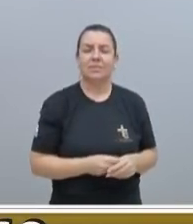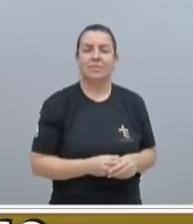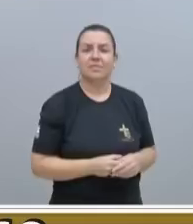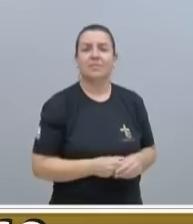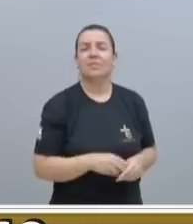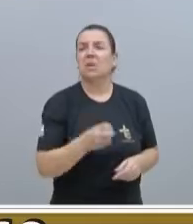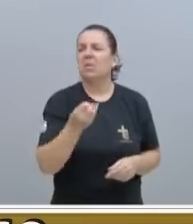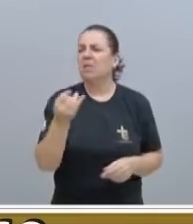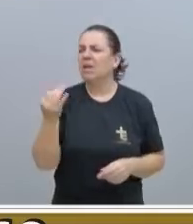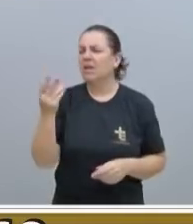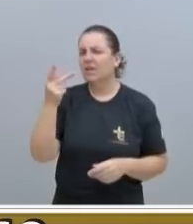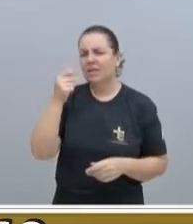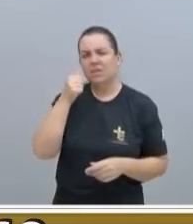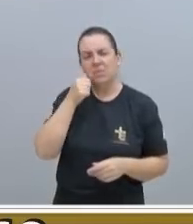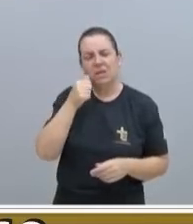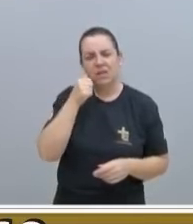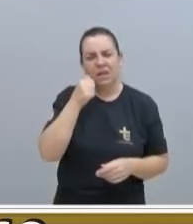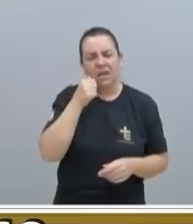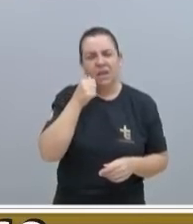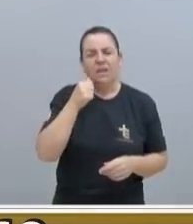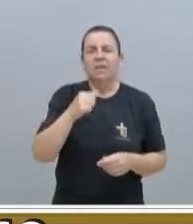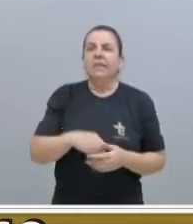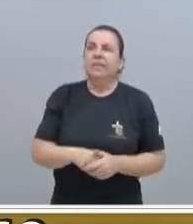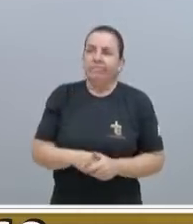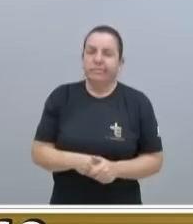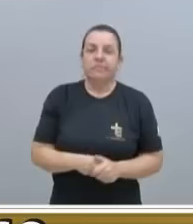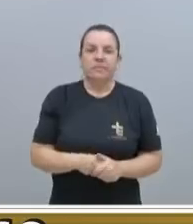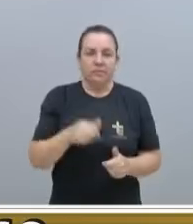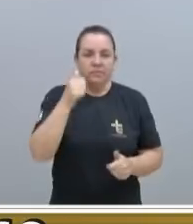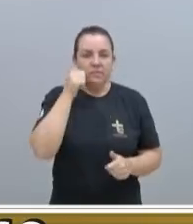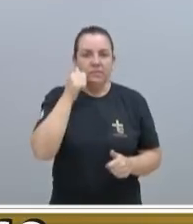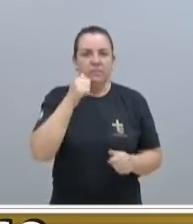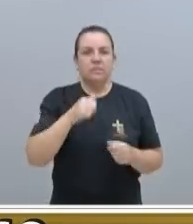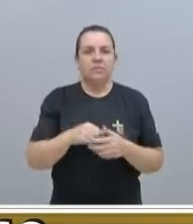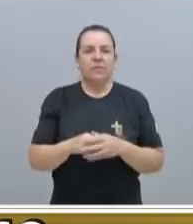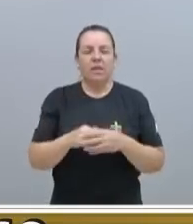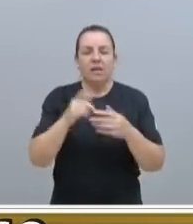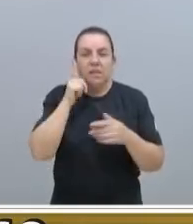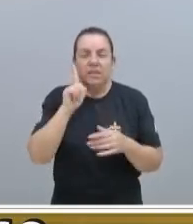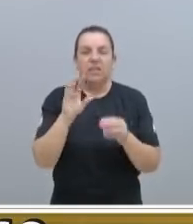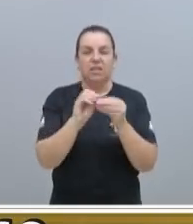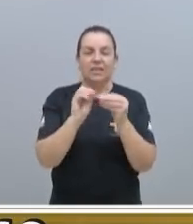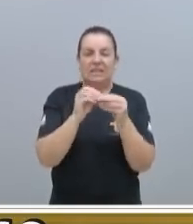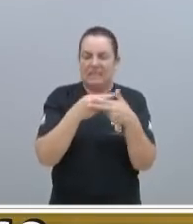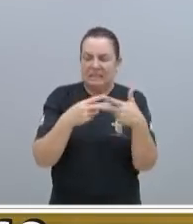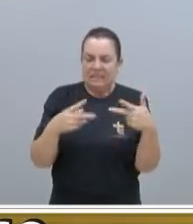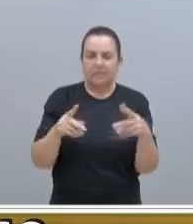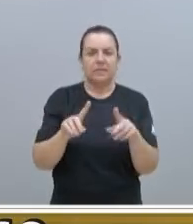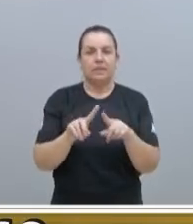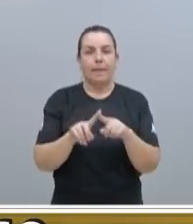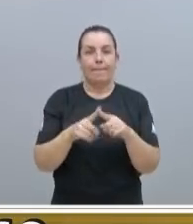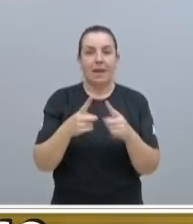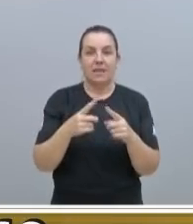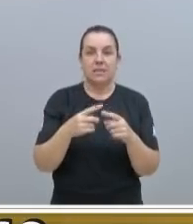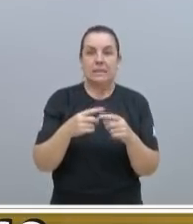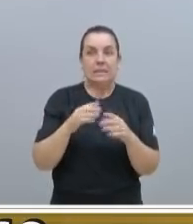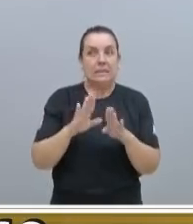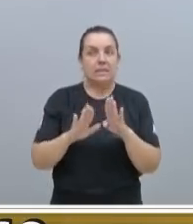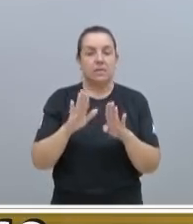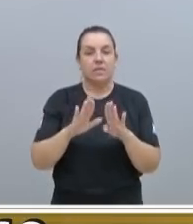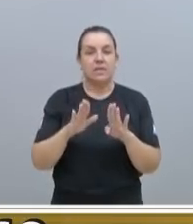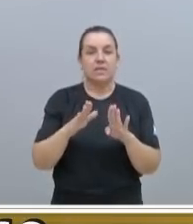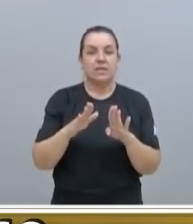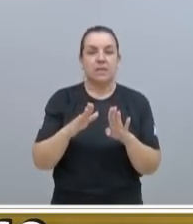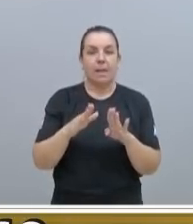são heróicos assim deveriam ser santas a santidade na